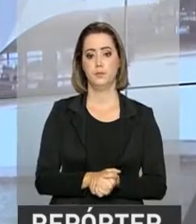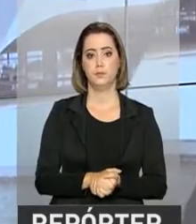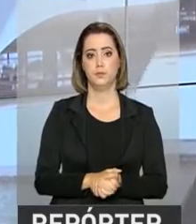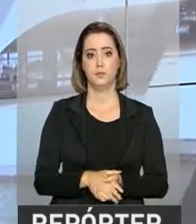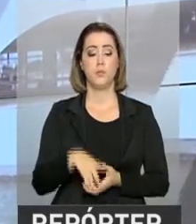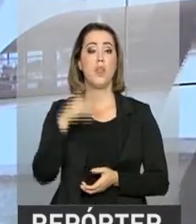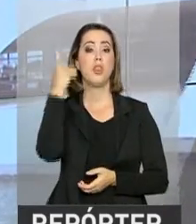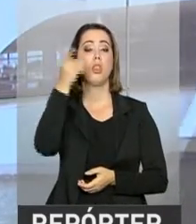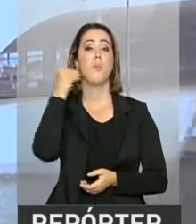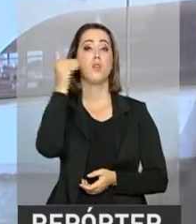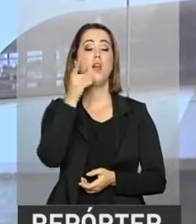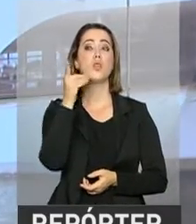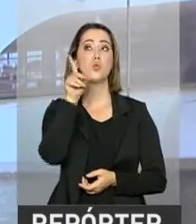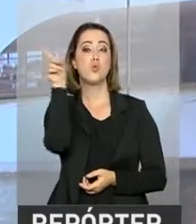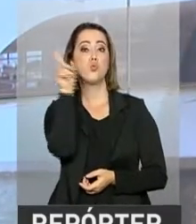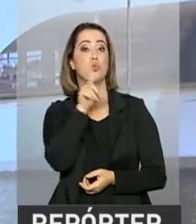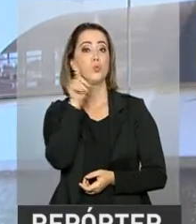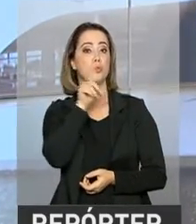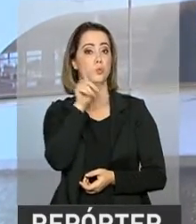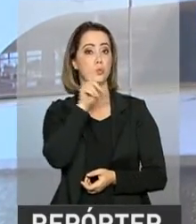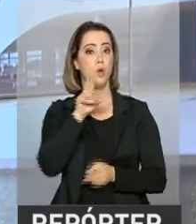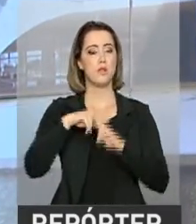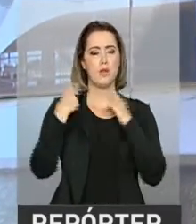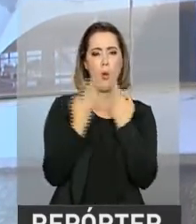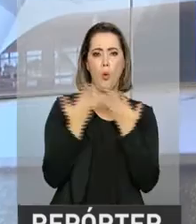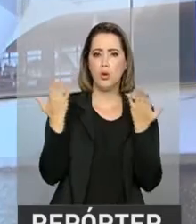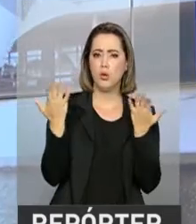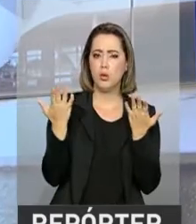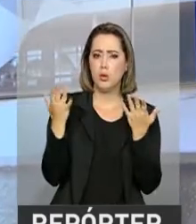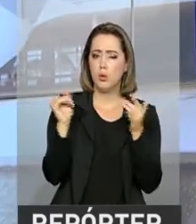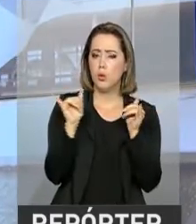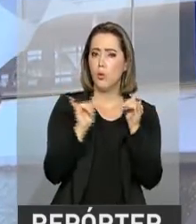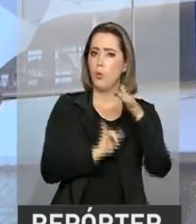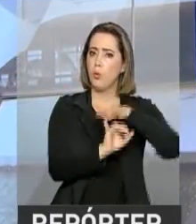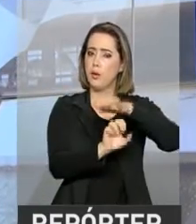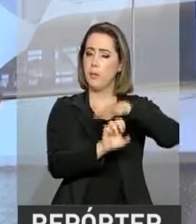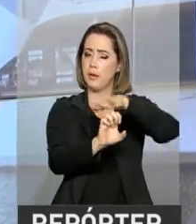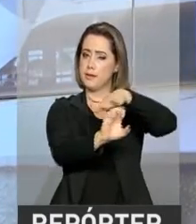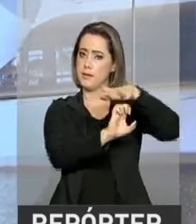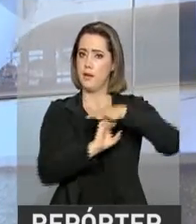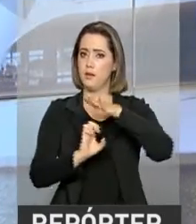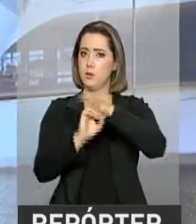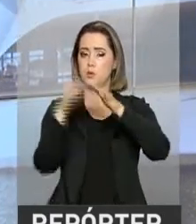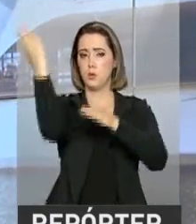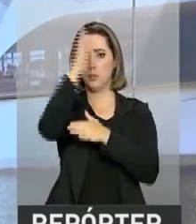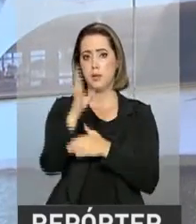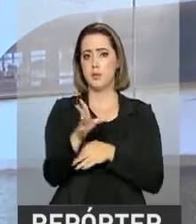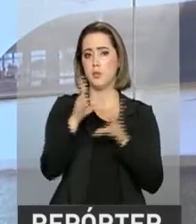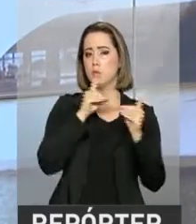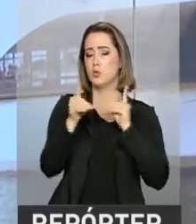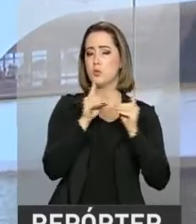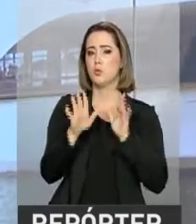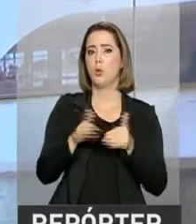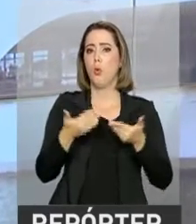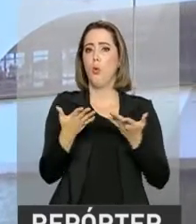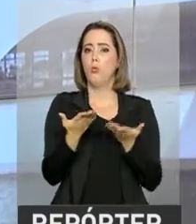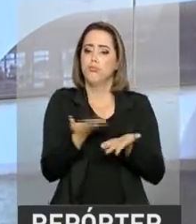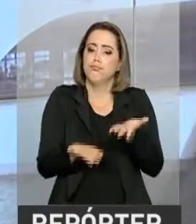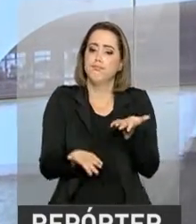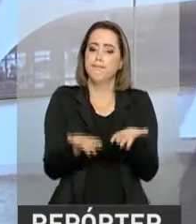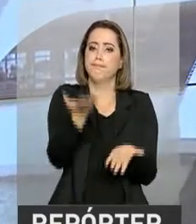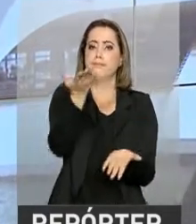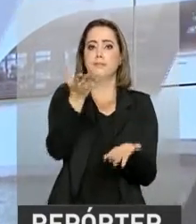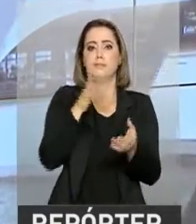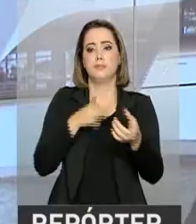deputados americanos se reuniram com empresários brasileiros para discutir como aumentar o comércio e os investimentos tanto nos estados unidos